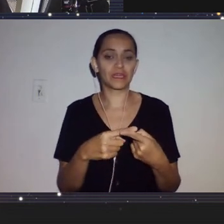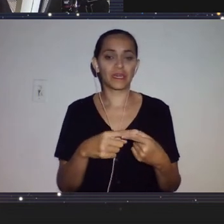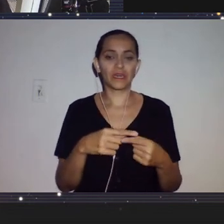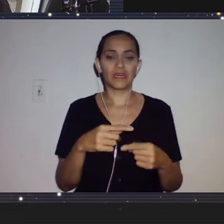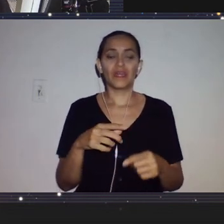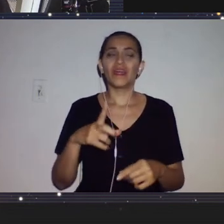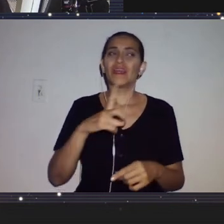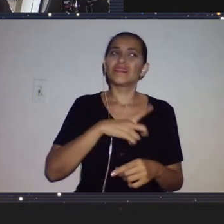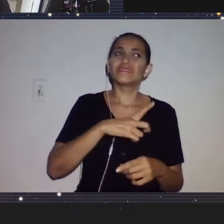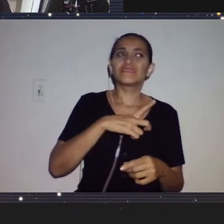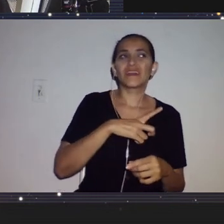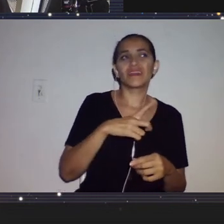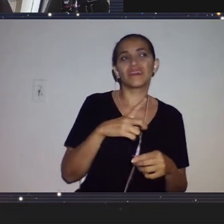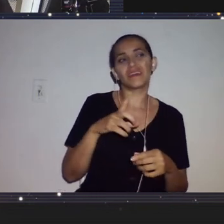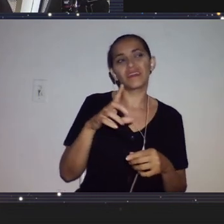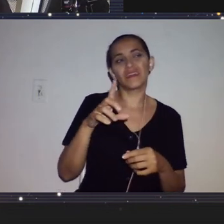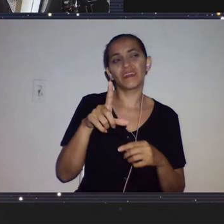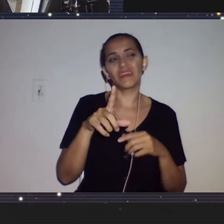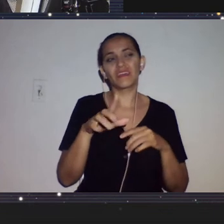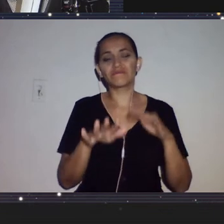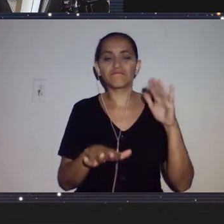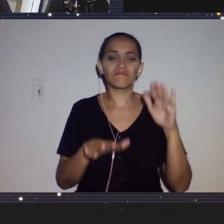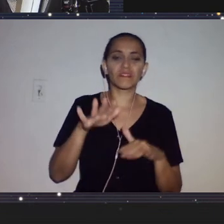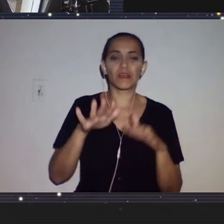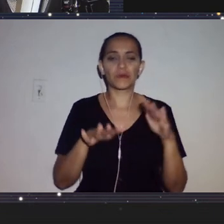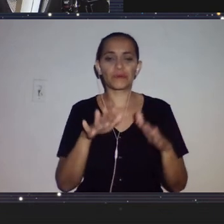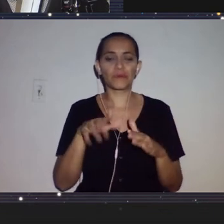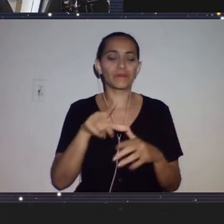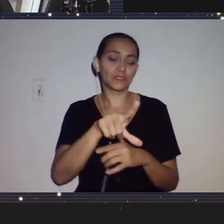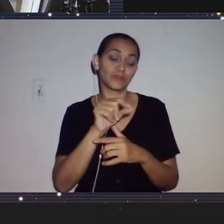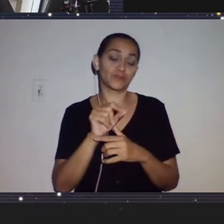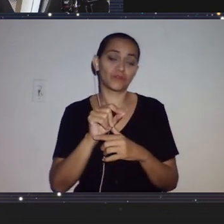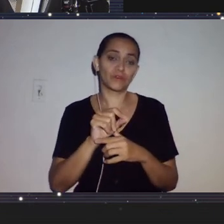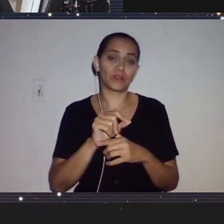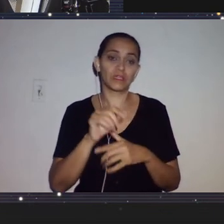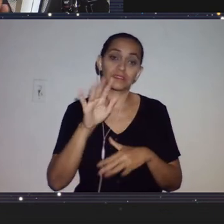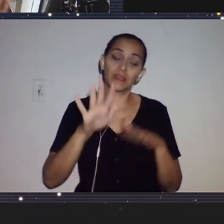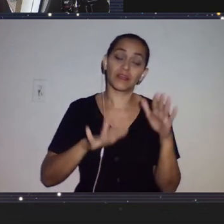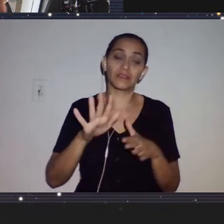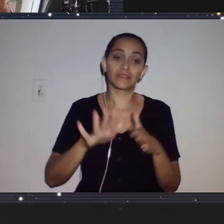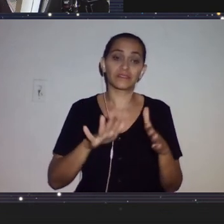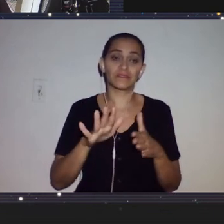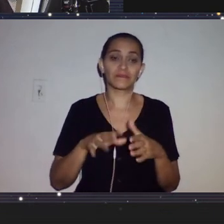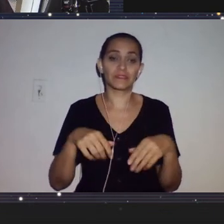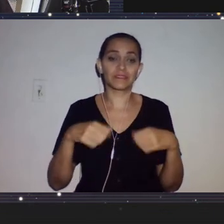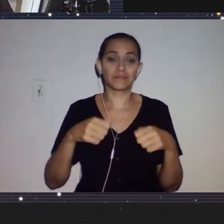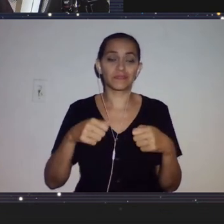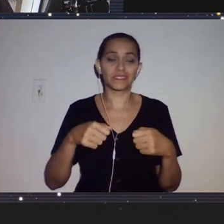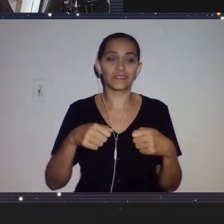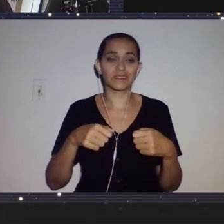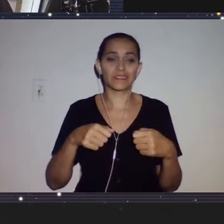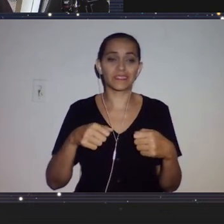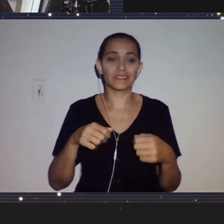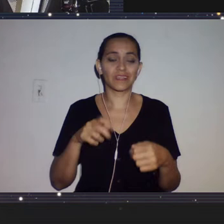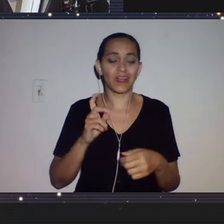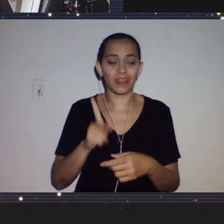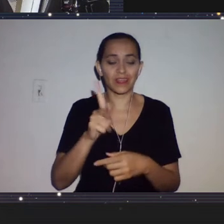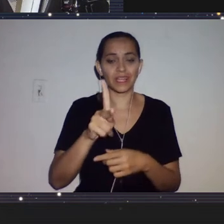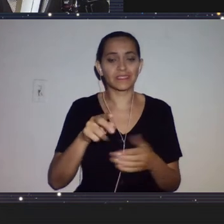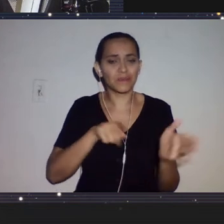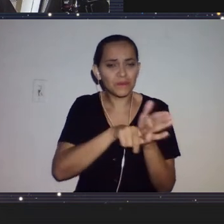tendências. Então, eu acho, mas, sendo sincero, às vezes até se manter atualizado sobre as tendências pode